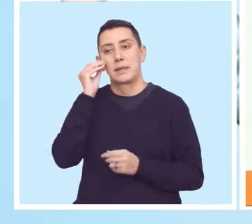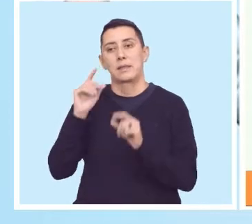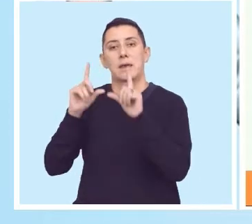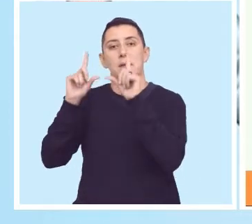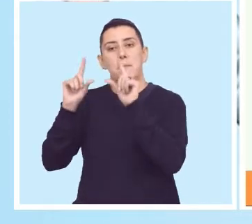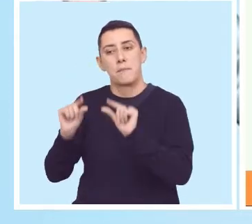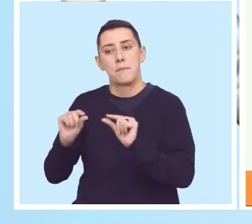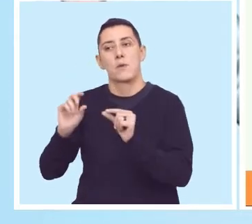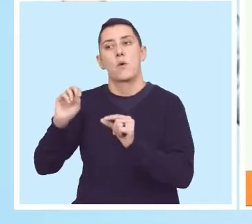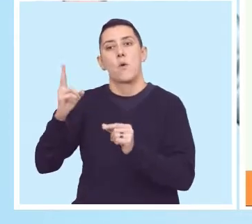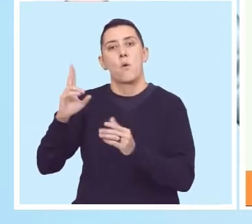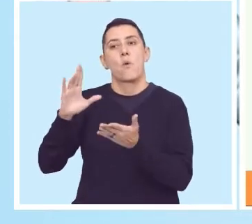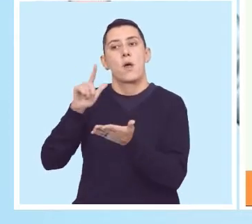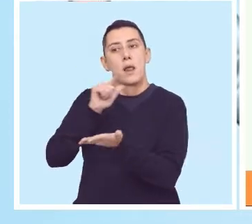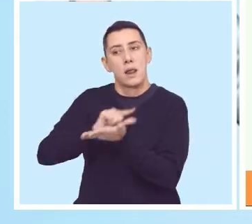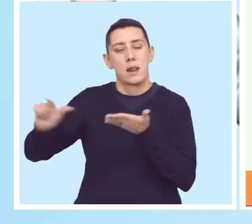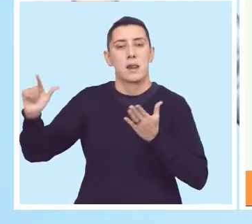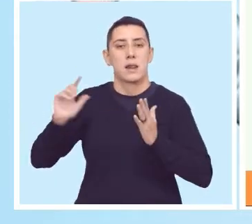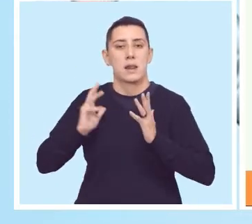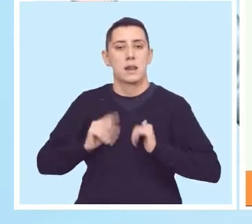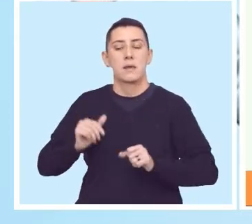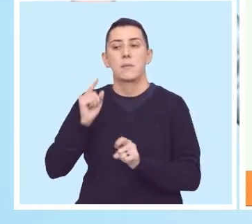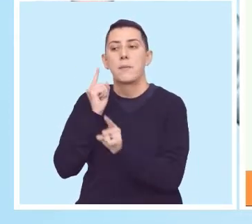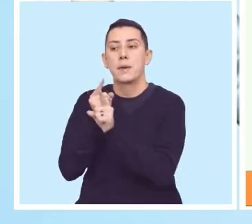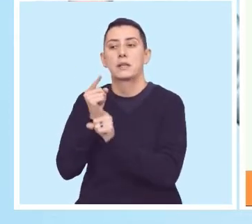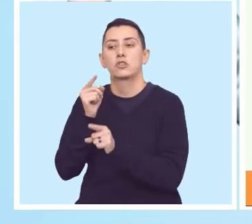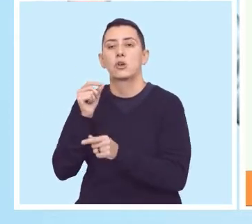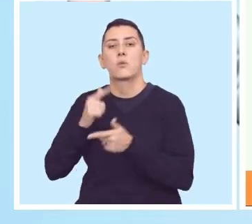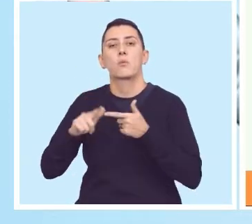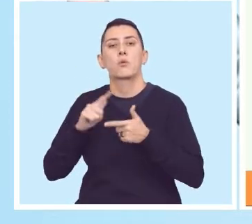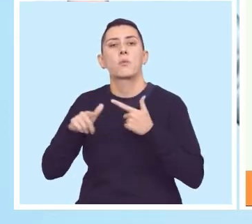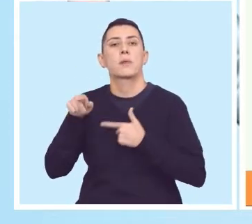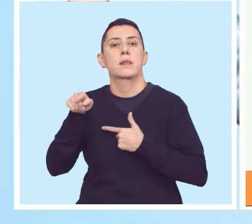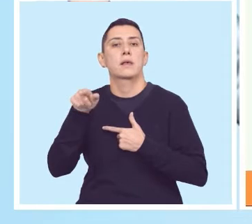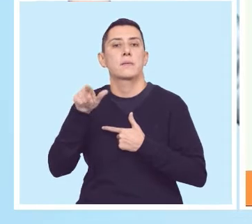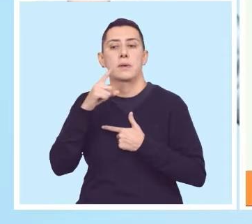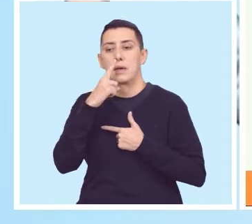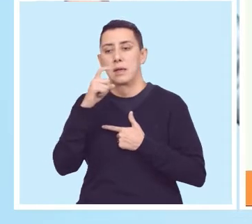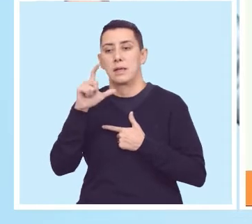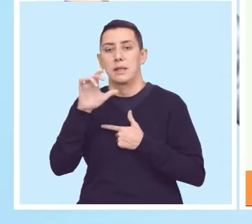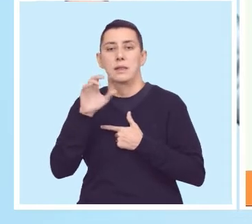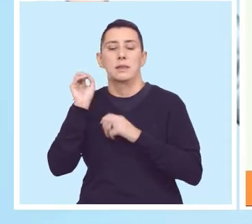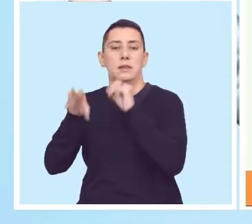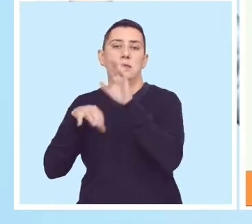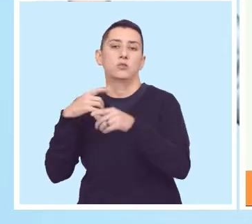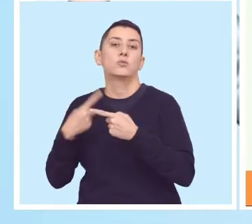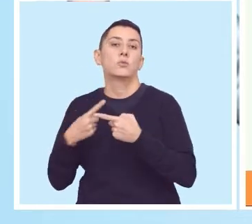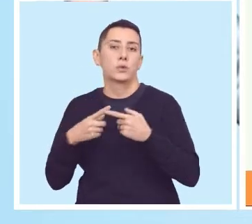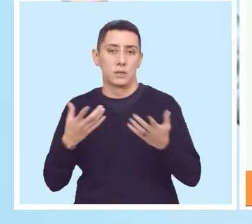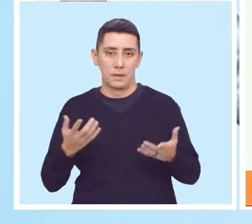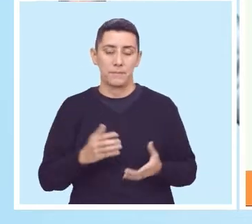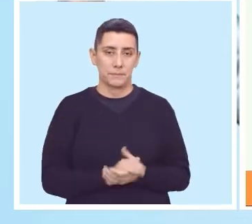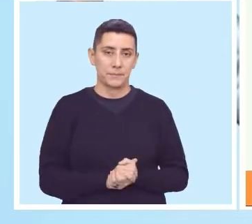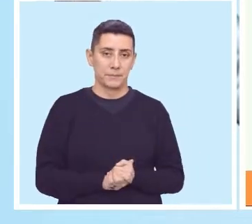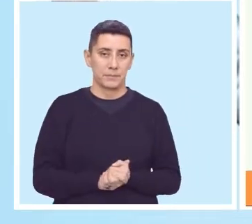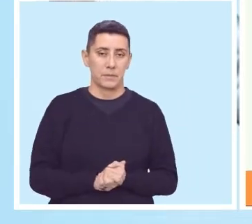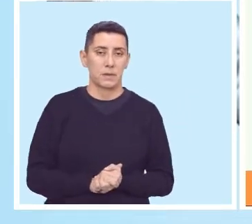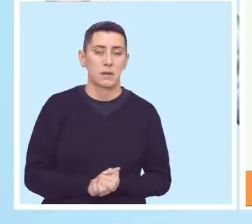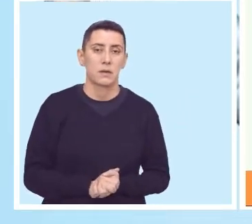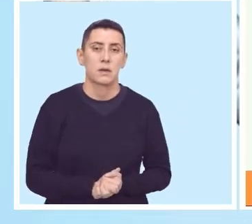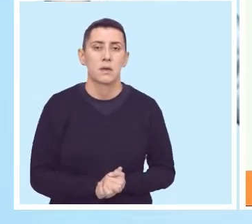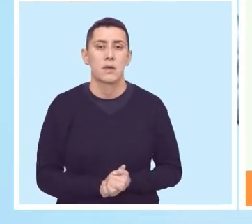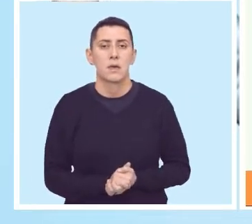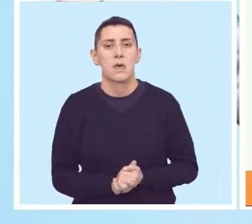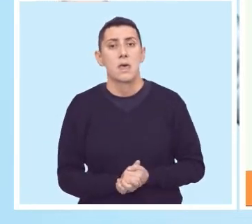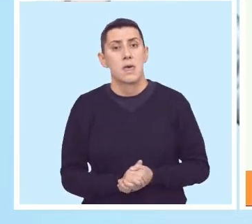ou identificar o motivo desse excesso de degradação aqui nesse ponto, né? Importante dizer, pessoal,